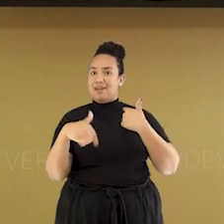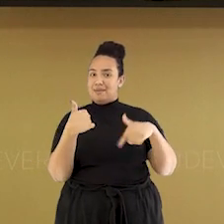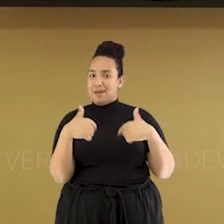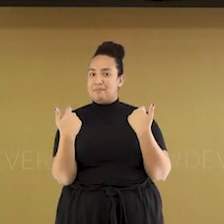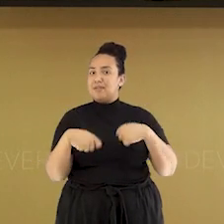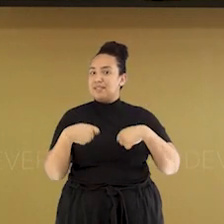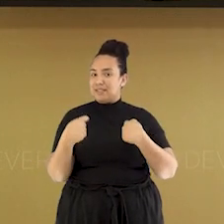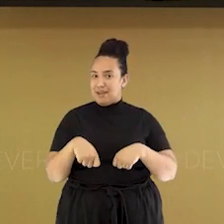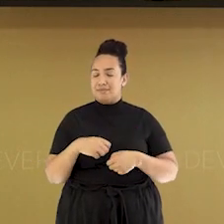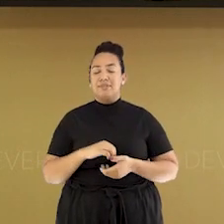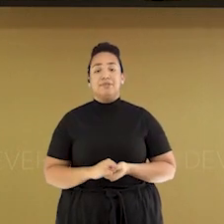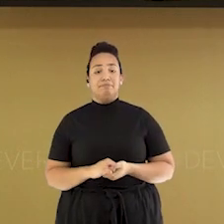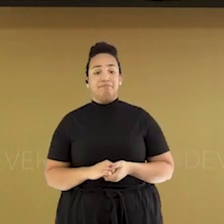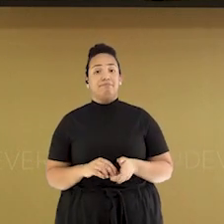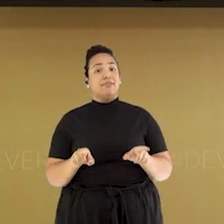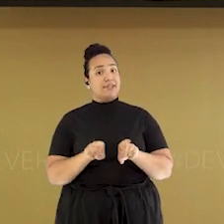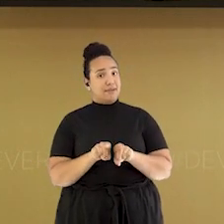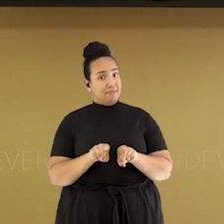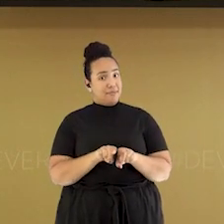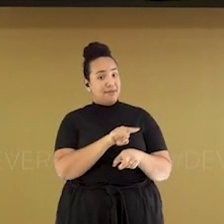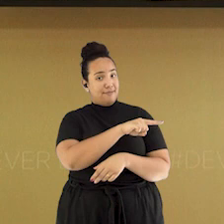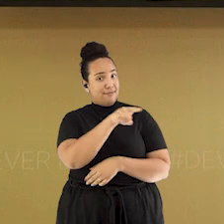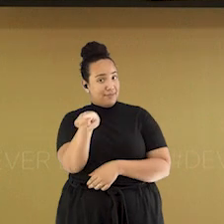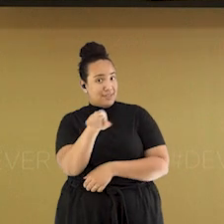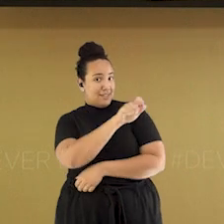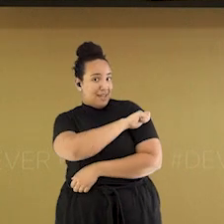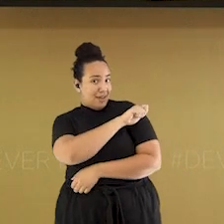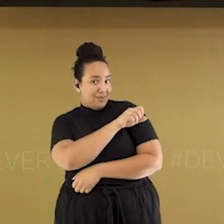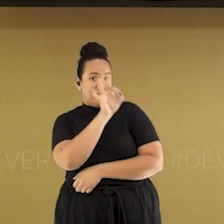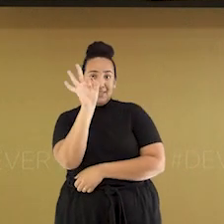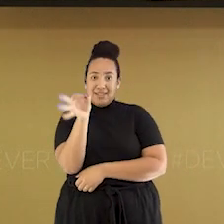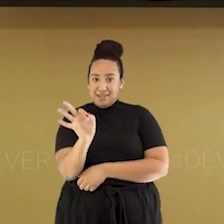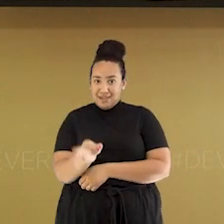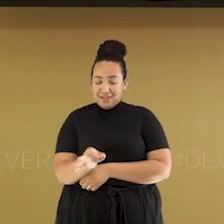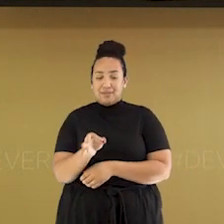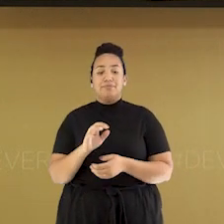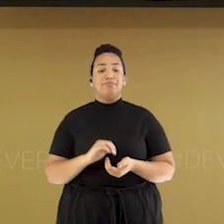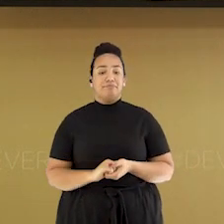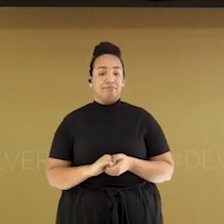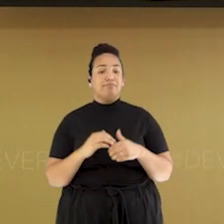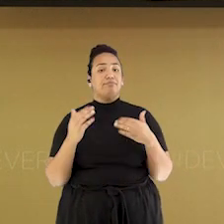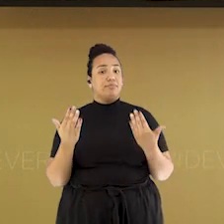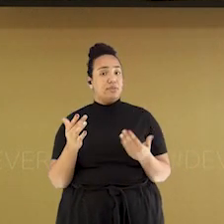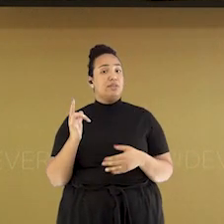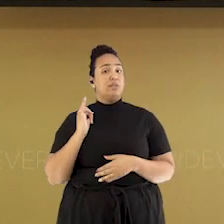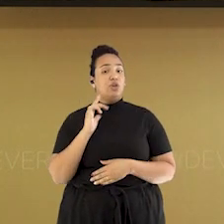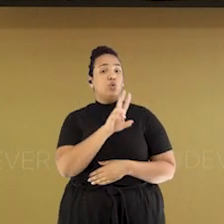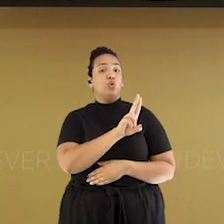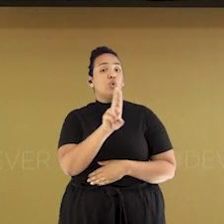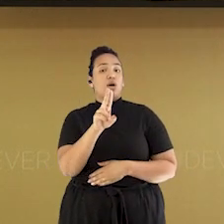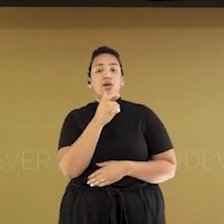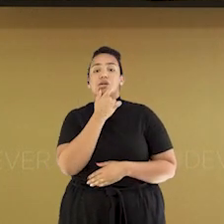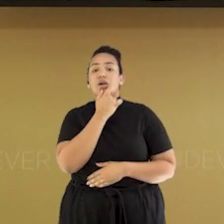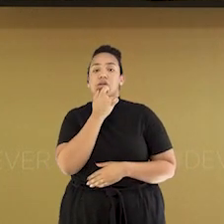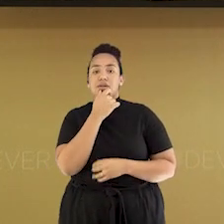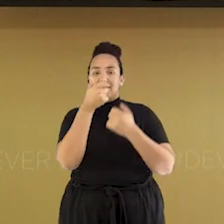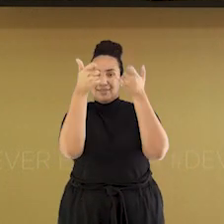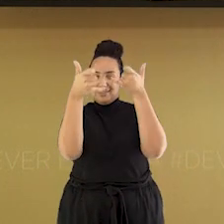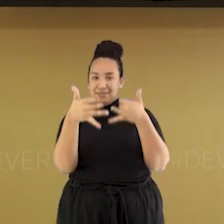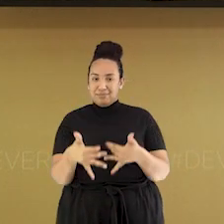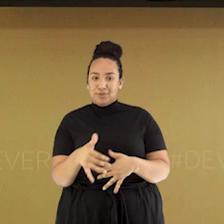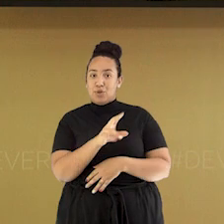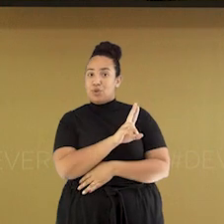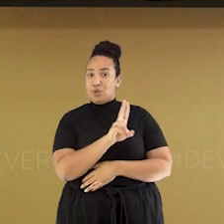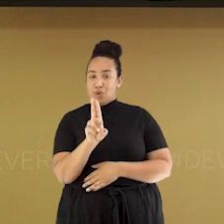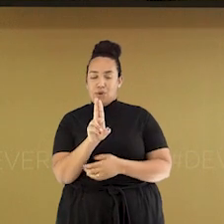E vocês, estudantes, também, não é mesmo? E temos um nome em inglês para falar sobre esse trabalho de casa. O nome